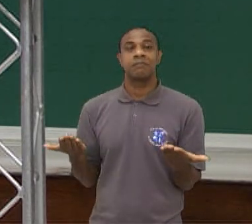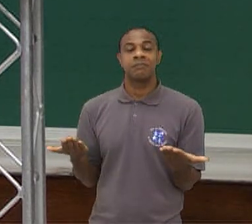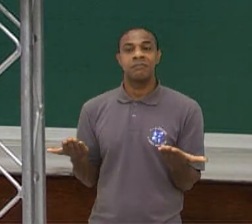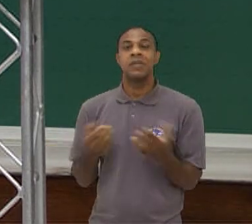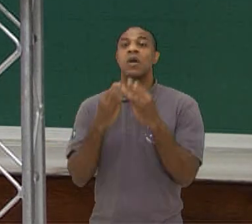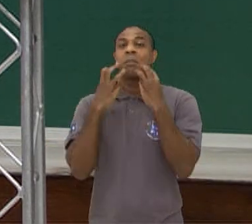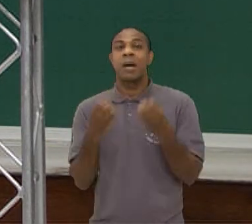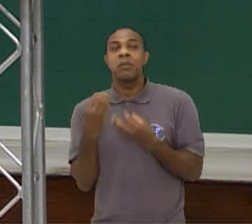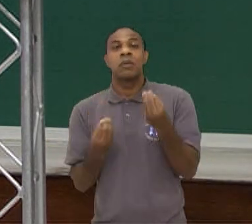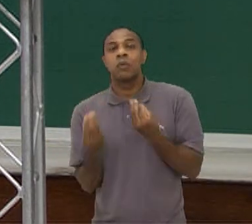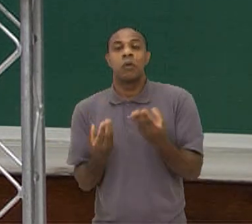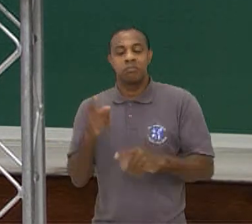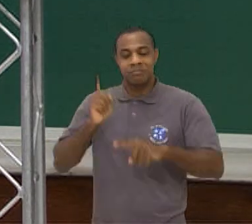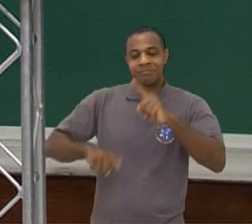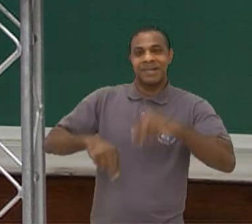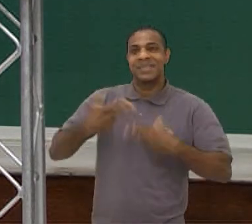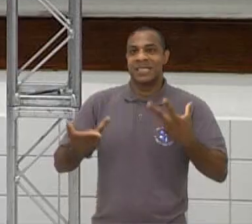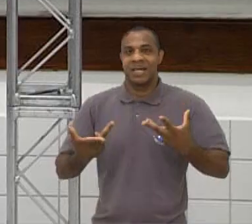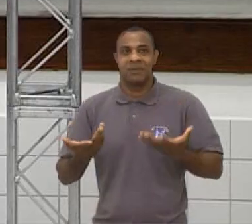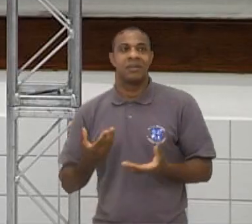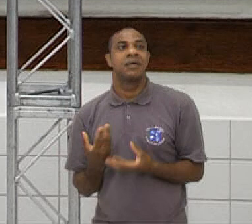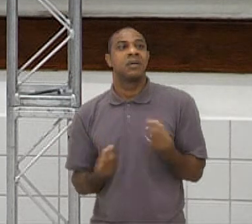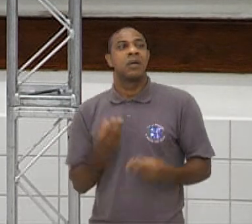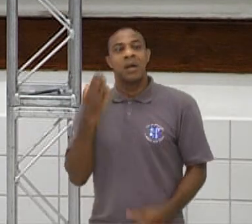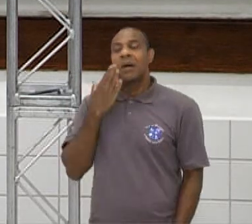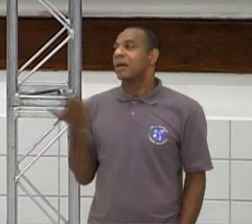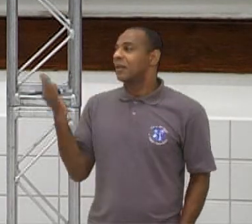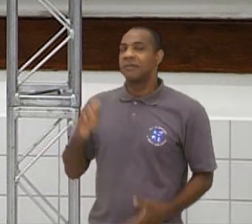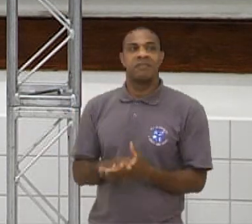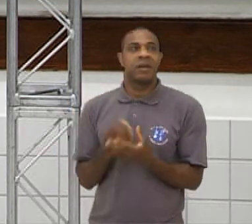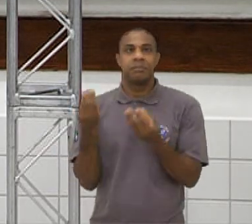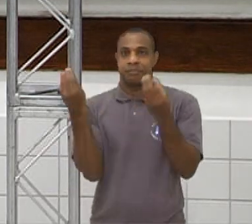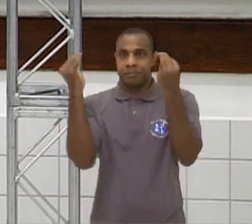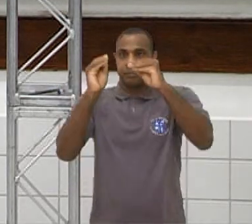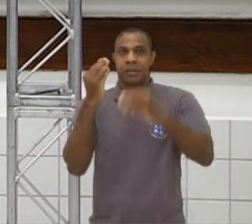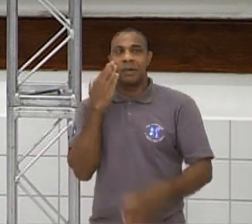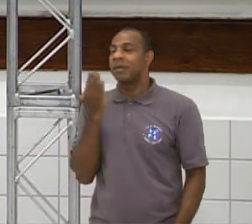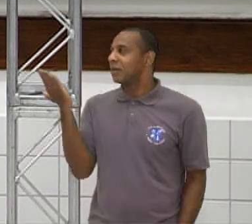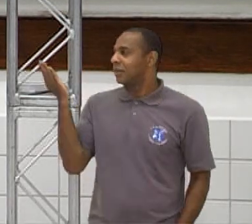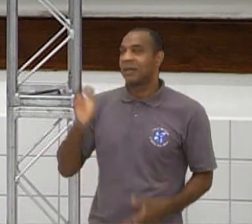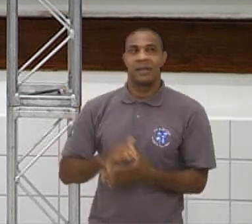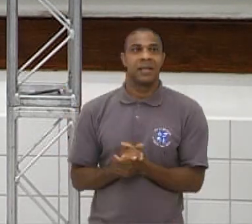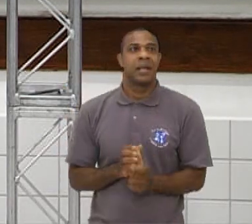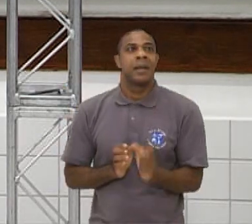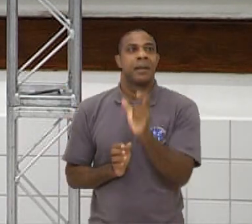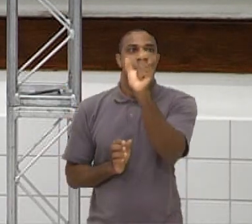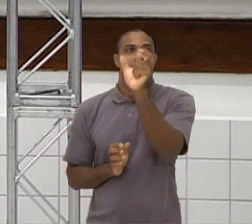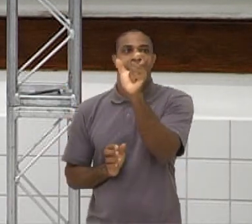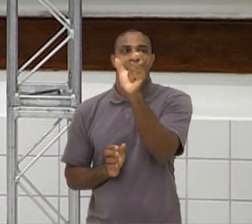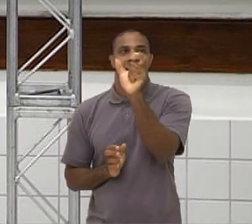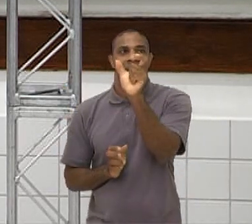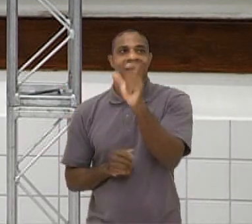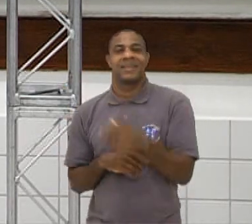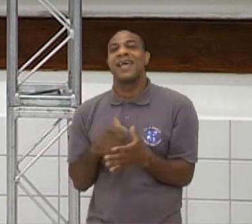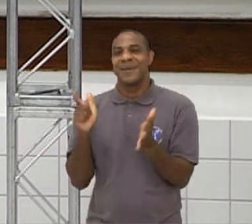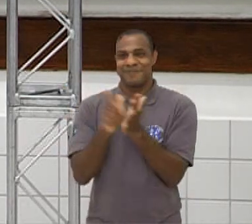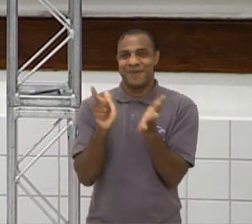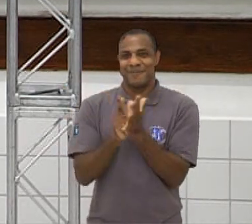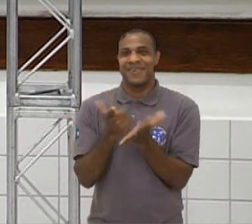de condições materiais. Tá? Aqui eu vou escrever aqui em cima, aqui a minha folha de